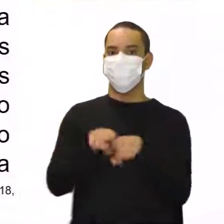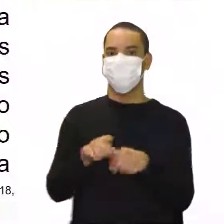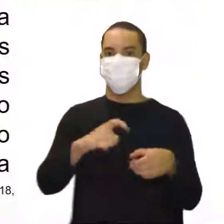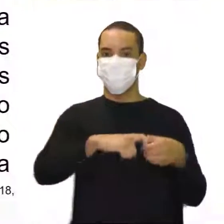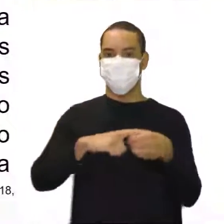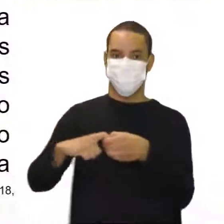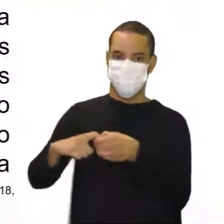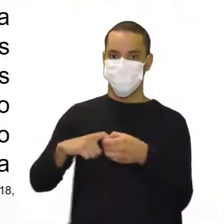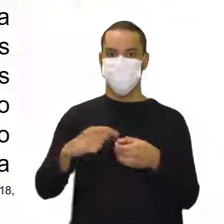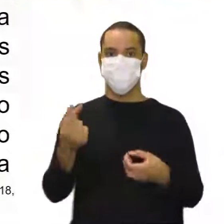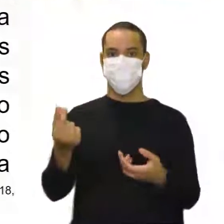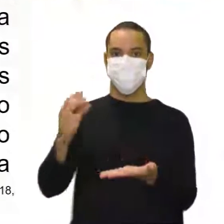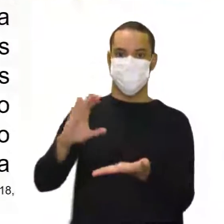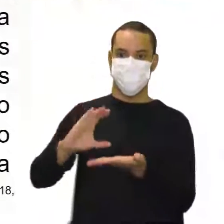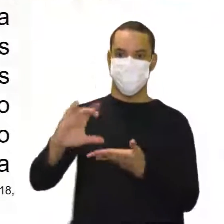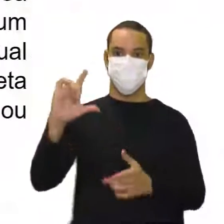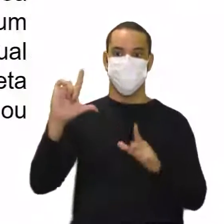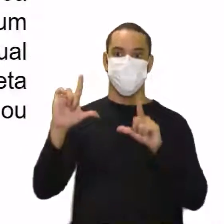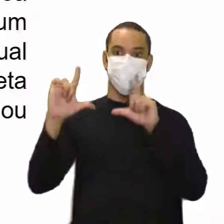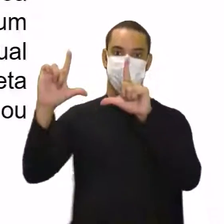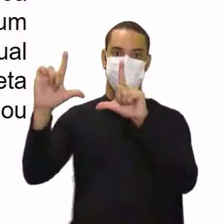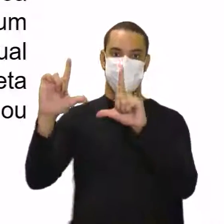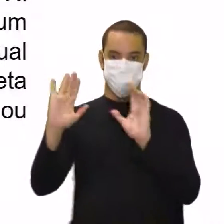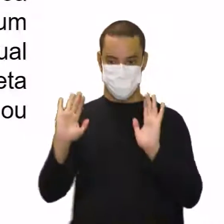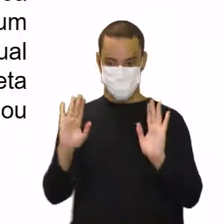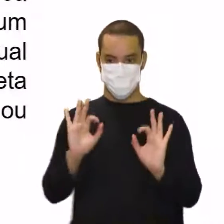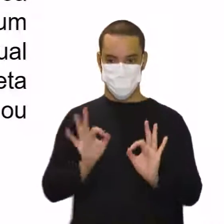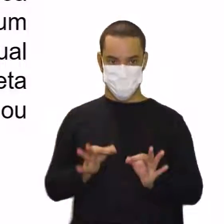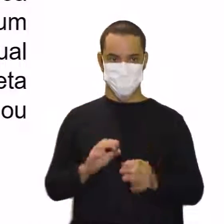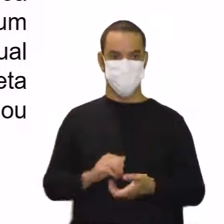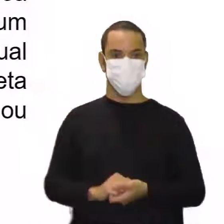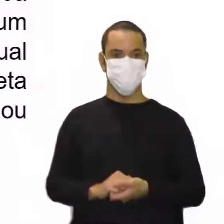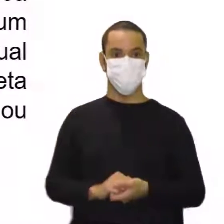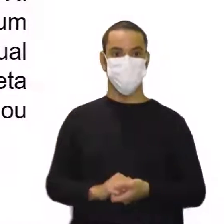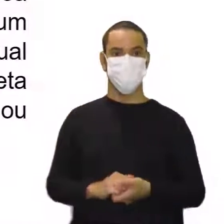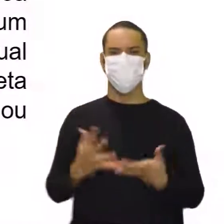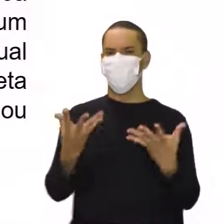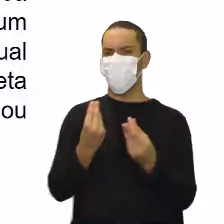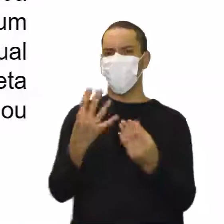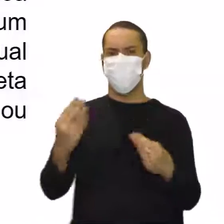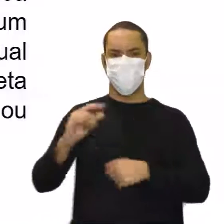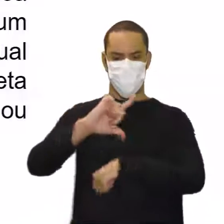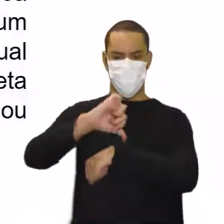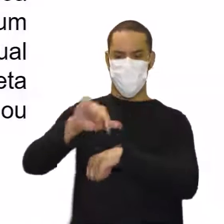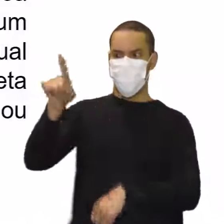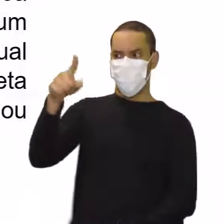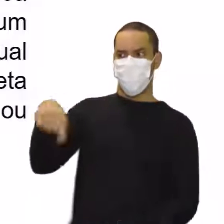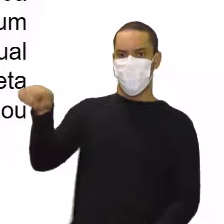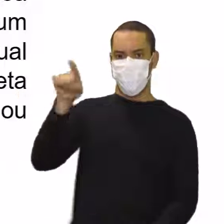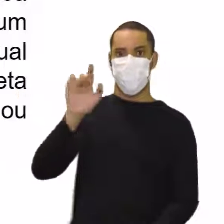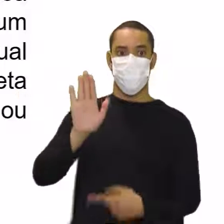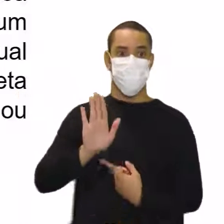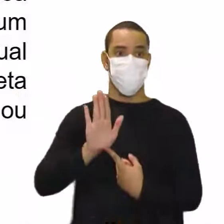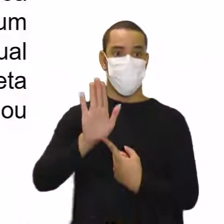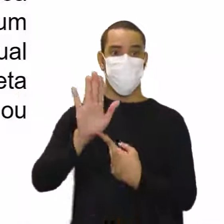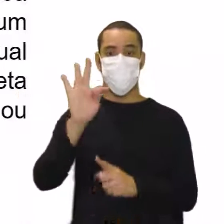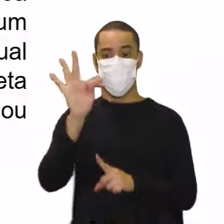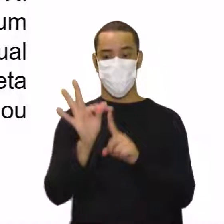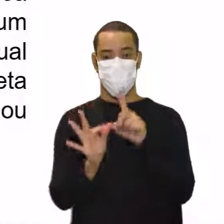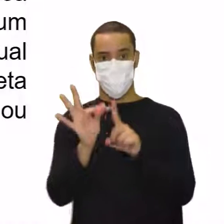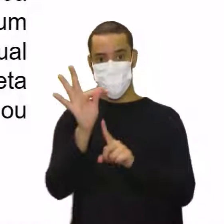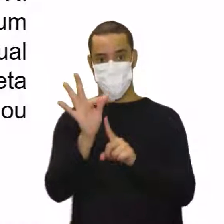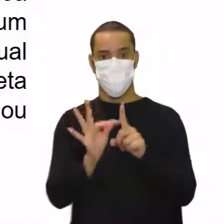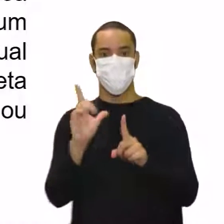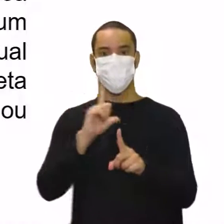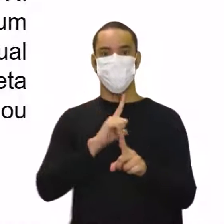algumas coisas aí para colocar o relógio, né? Grandes relógios, que também indicam a temperatura, compõem